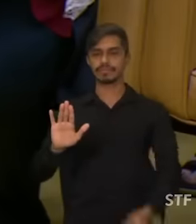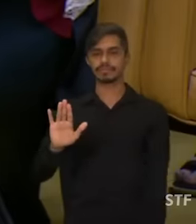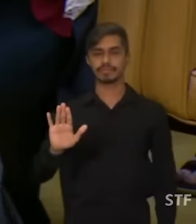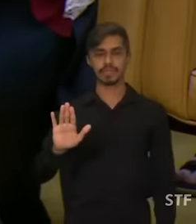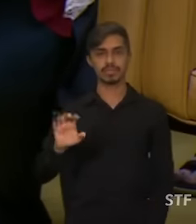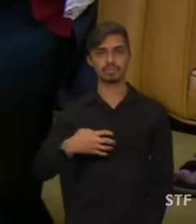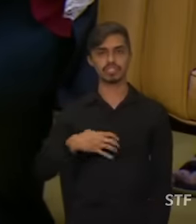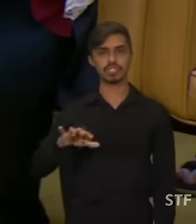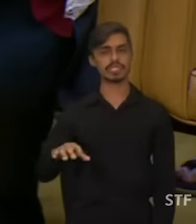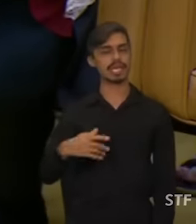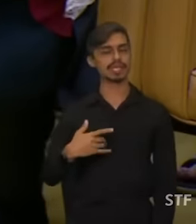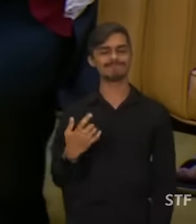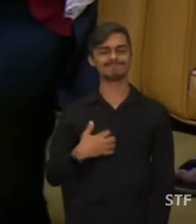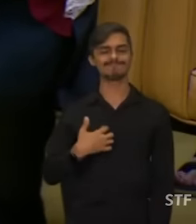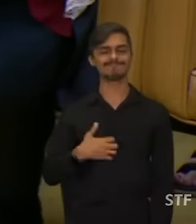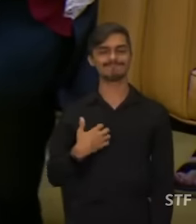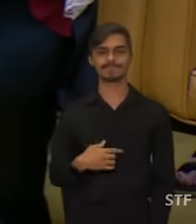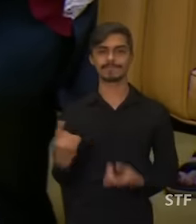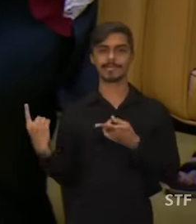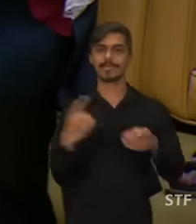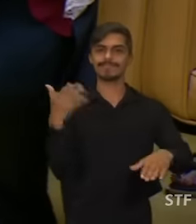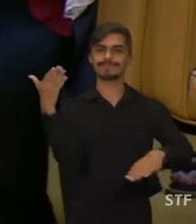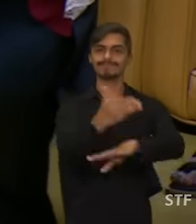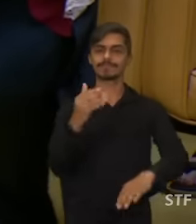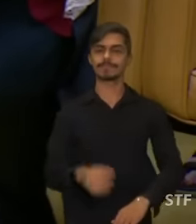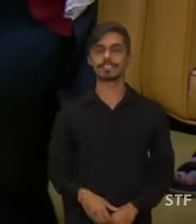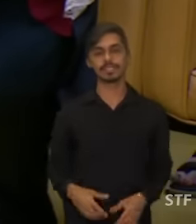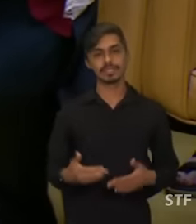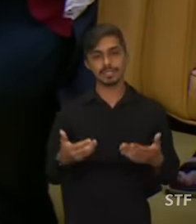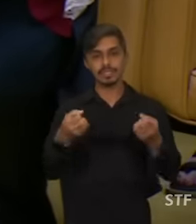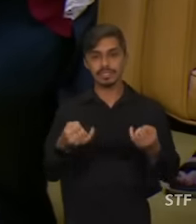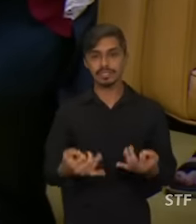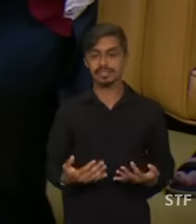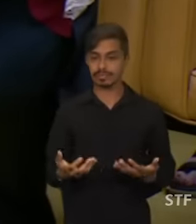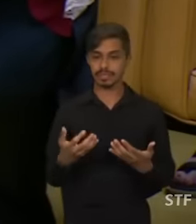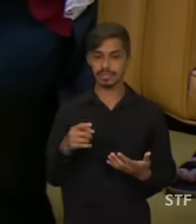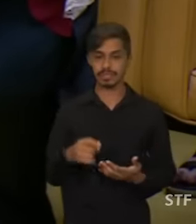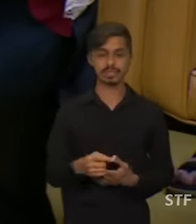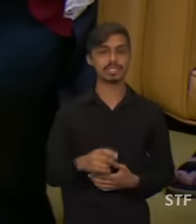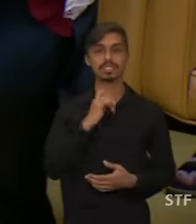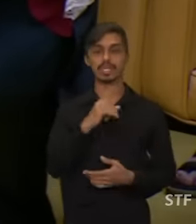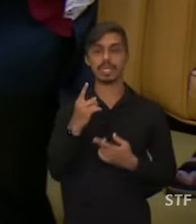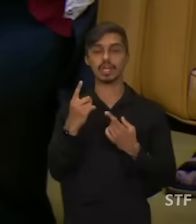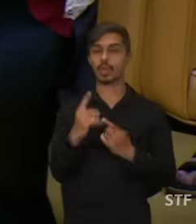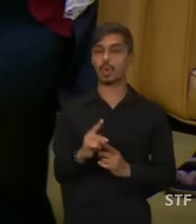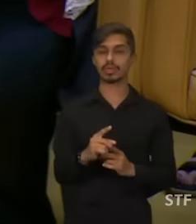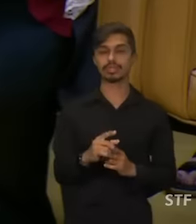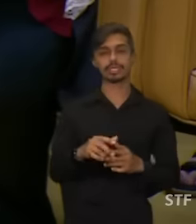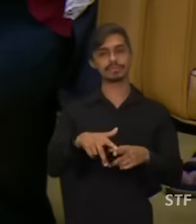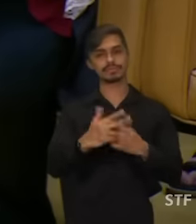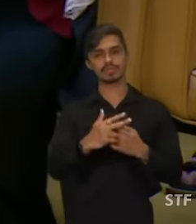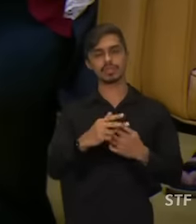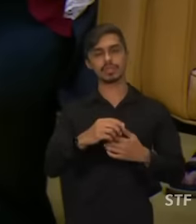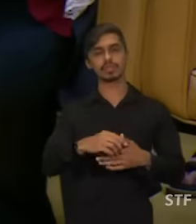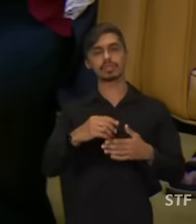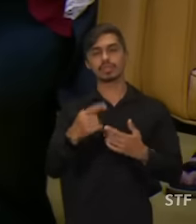ela está. Concluindo, senhor presidente, eu quero ressaltar isso. Ninguém é contra a revisão da questão dos